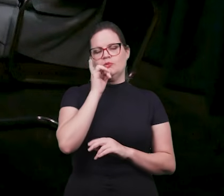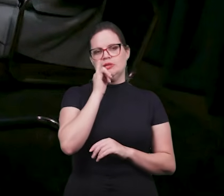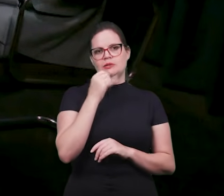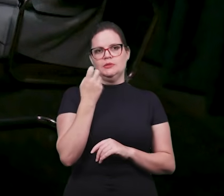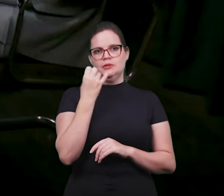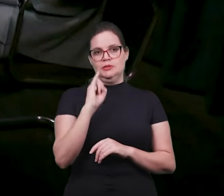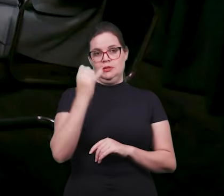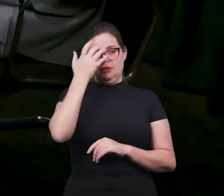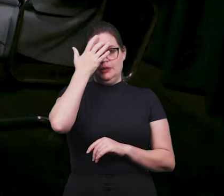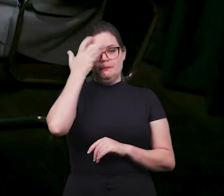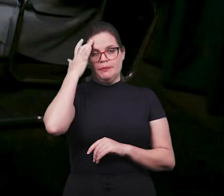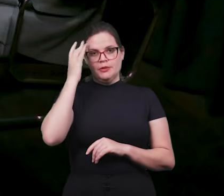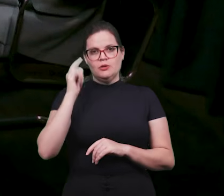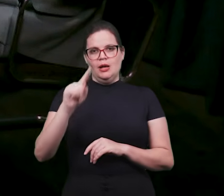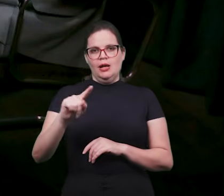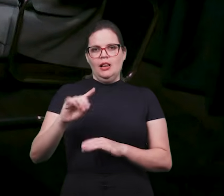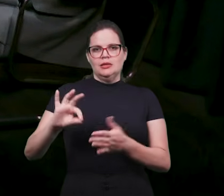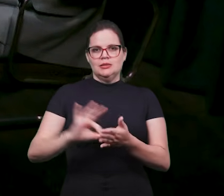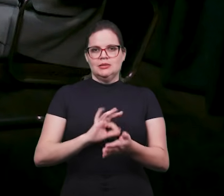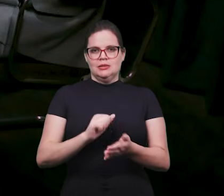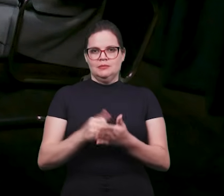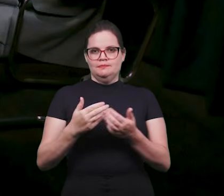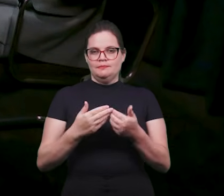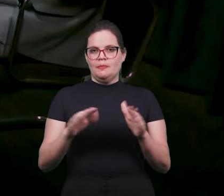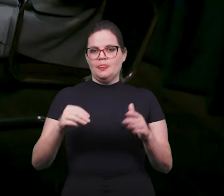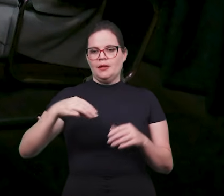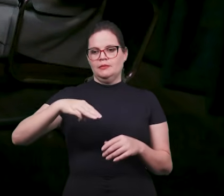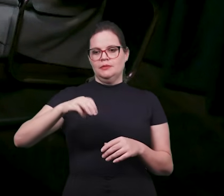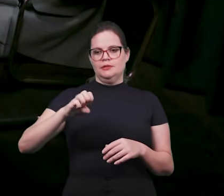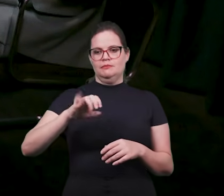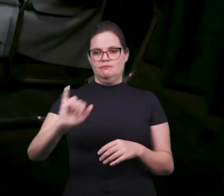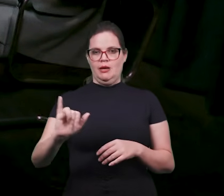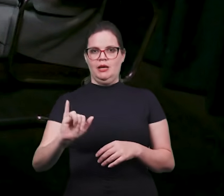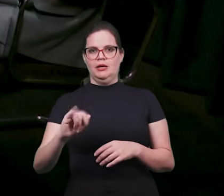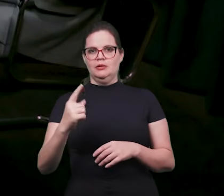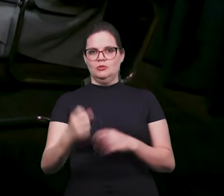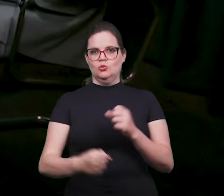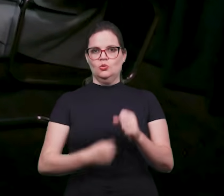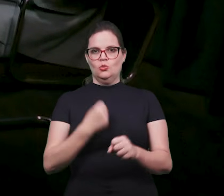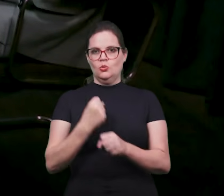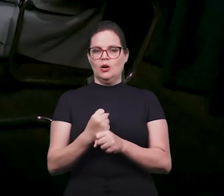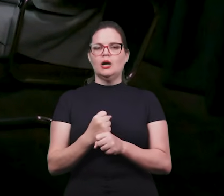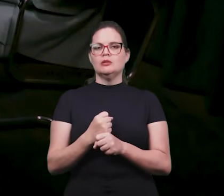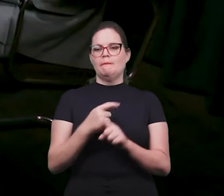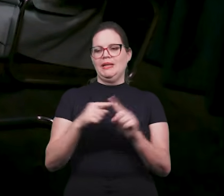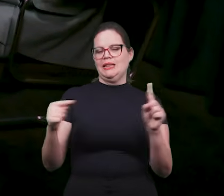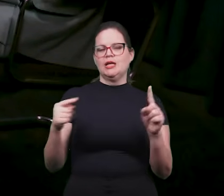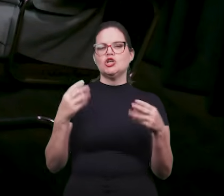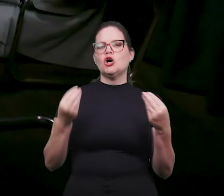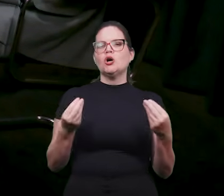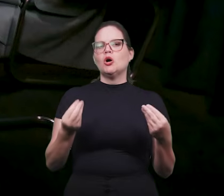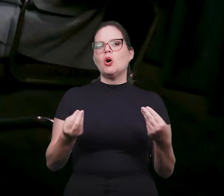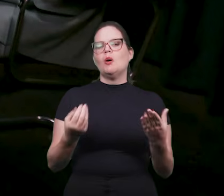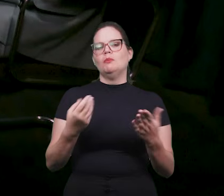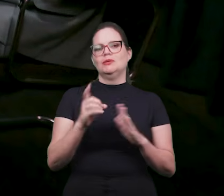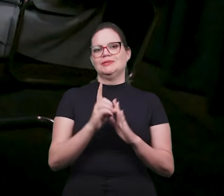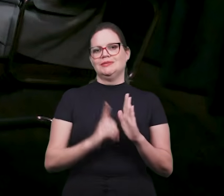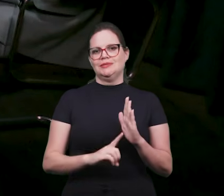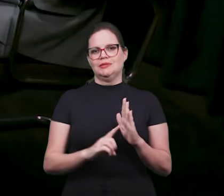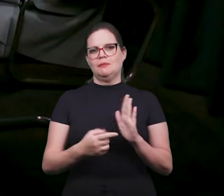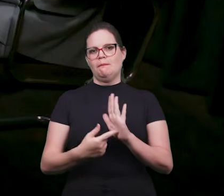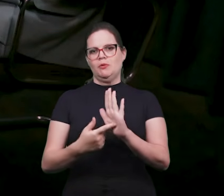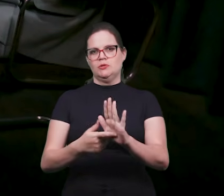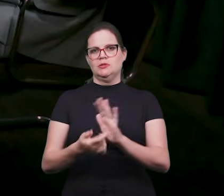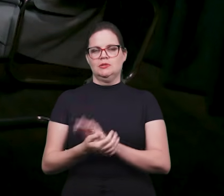e no caso que a pessoa ela abre a MEI no meio do ano, né? Como é que ela faz depois para declarar esse faturamento? Isso, então nós estamos